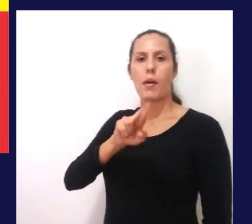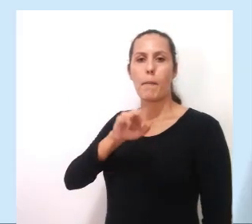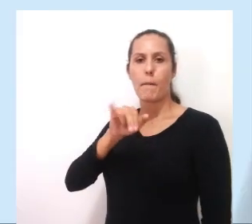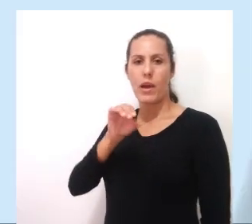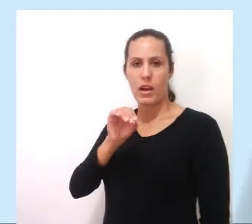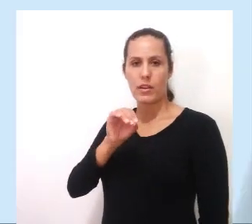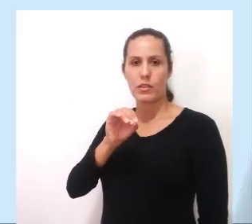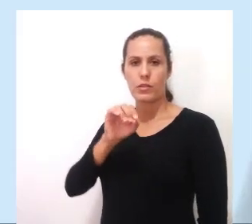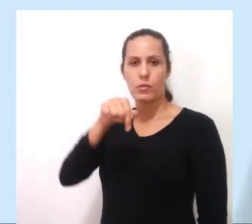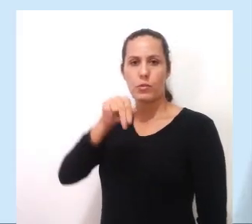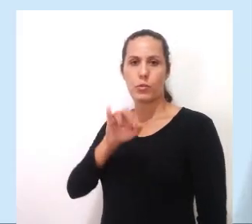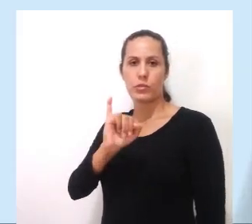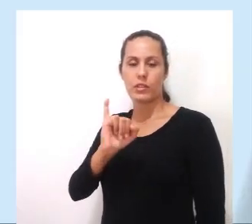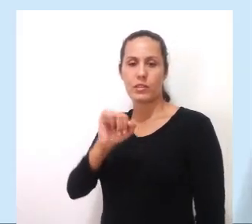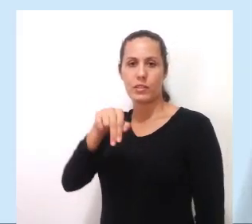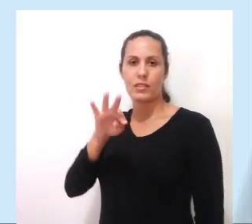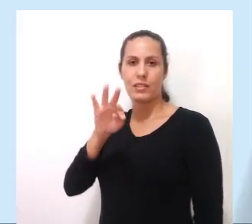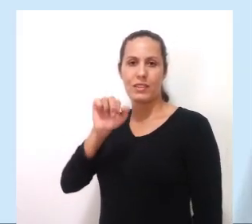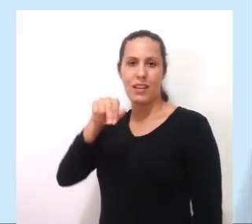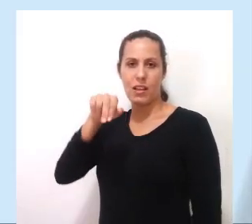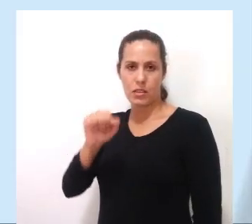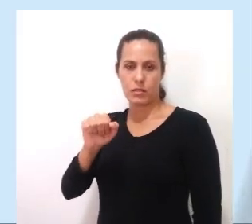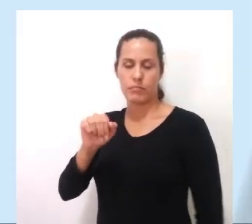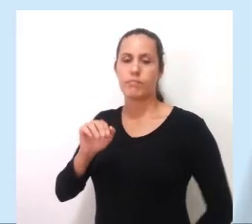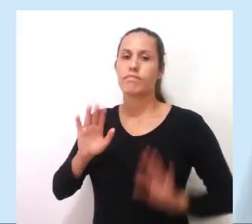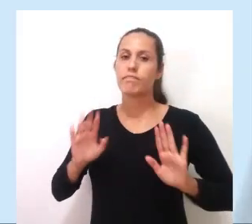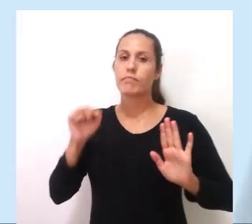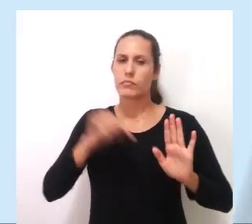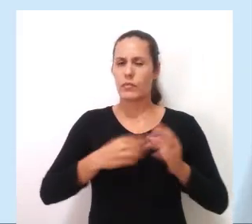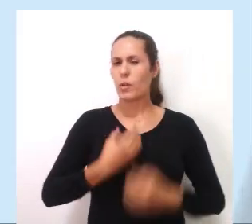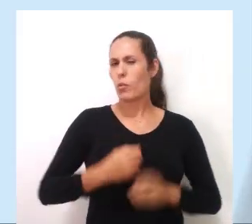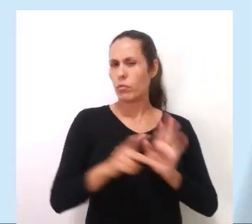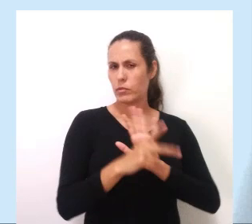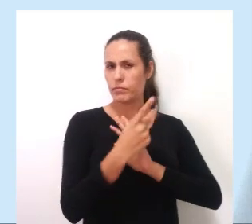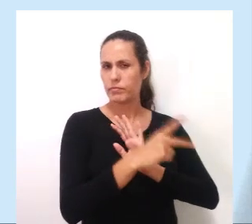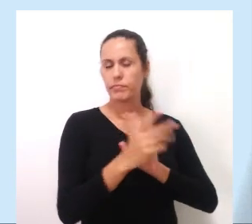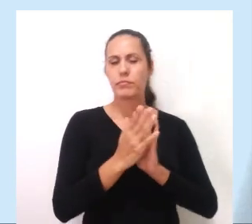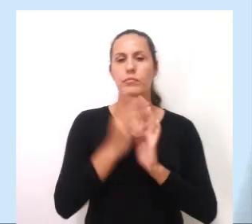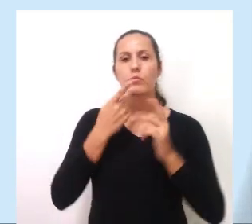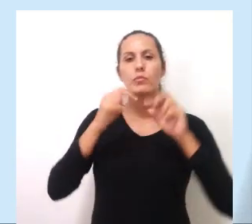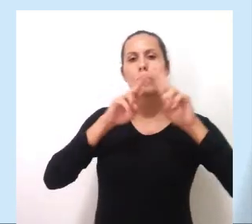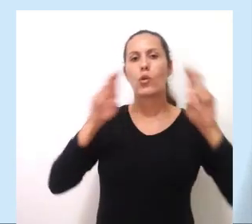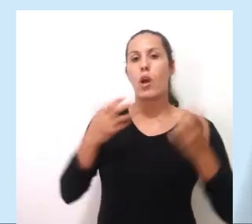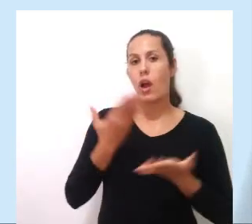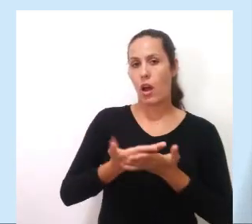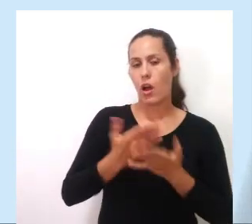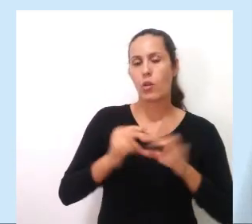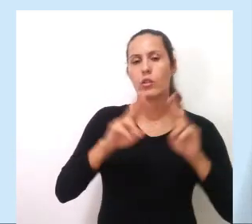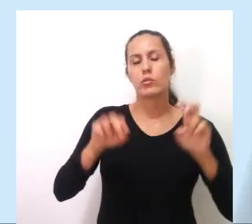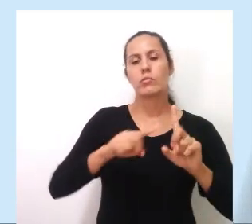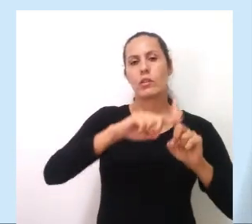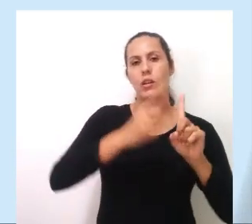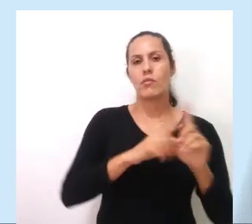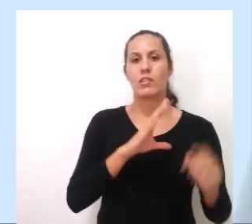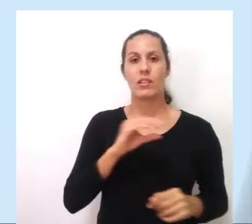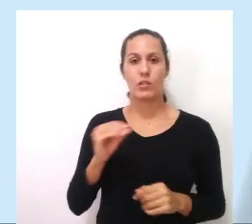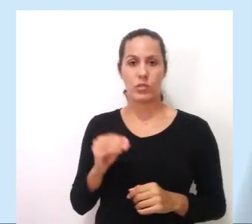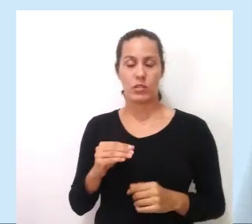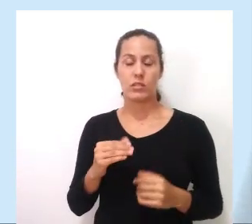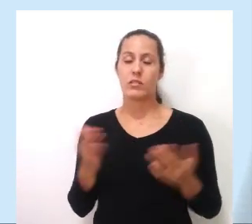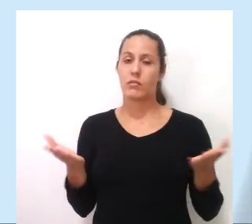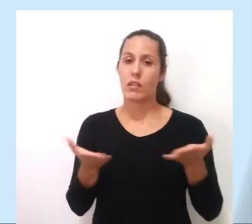Quintana. Hoje eu tratei de um assunto muito sério, que é falando sobre a questão da gravidez